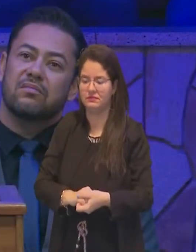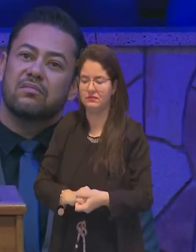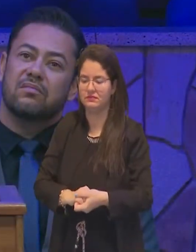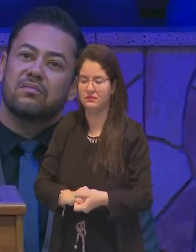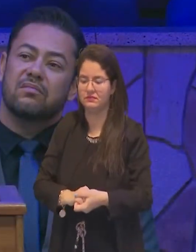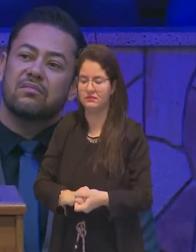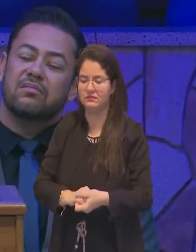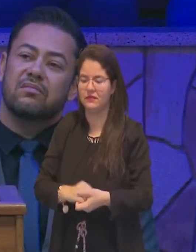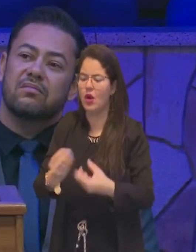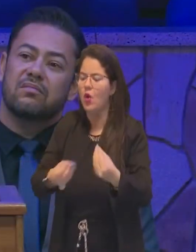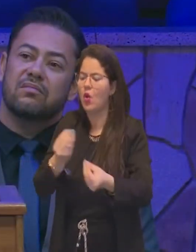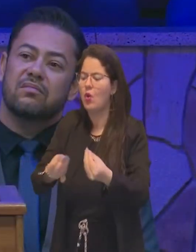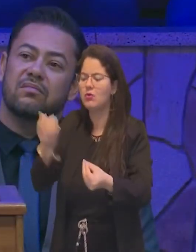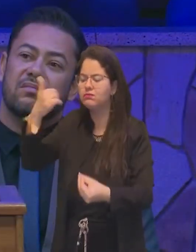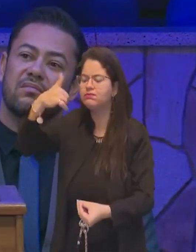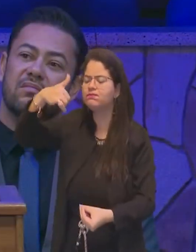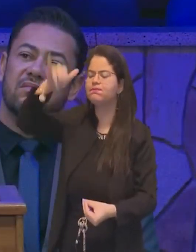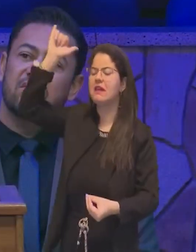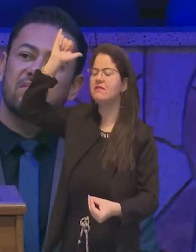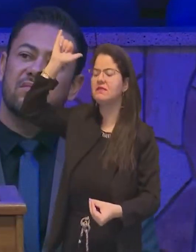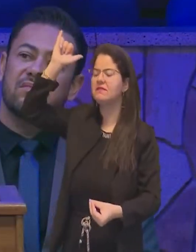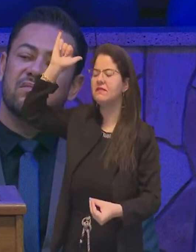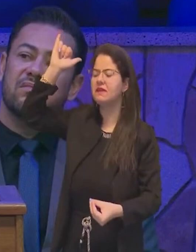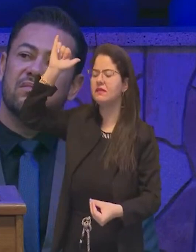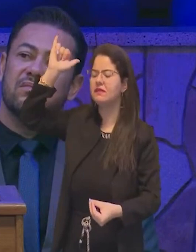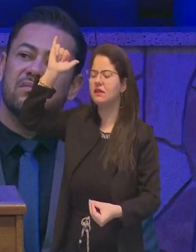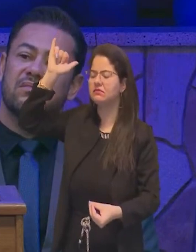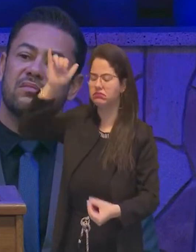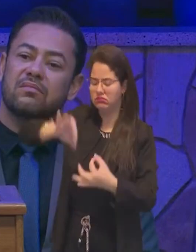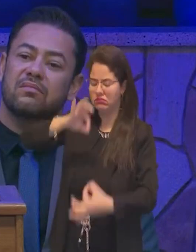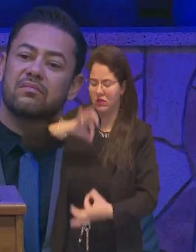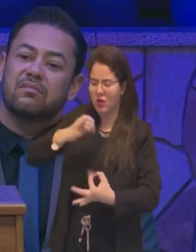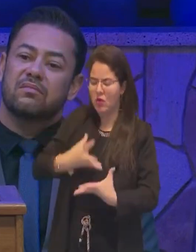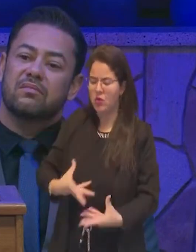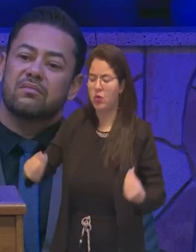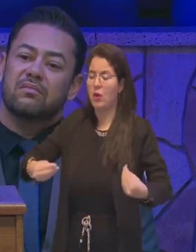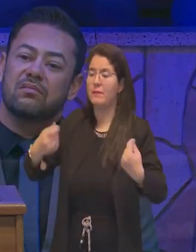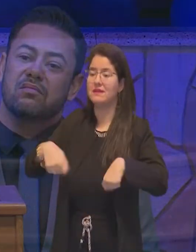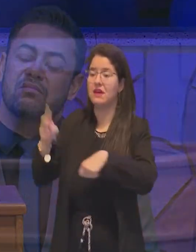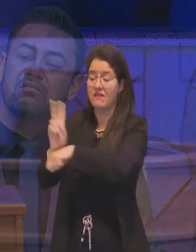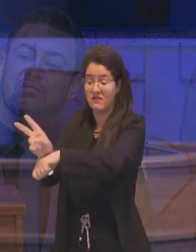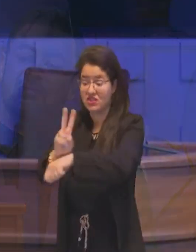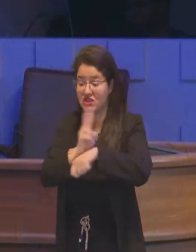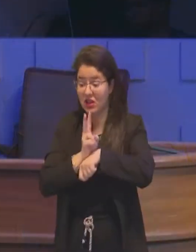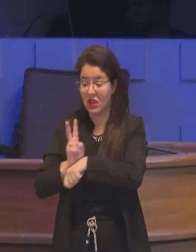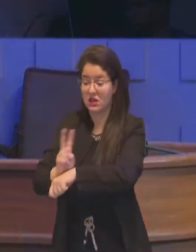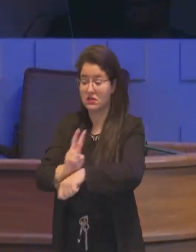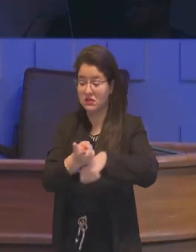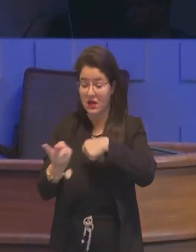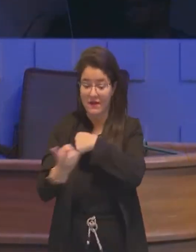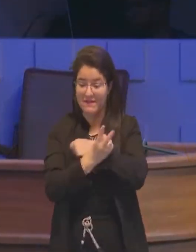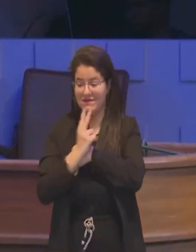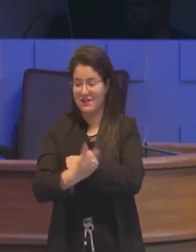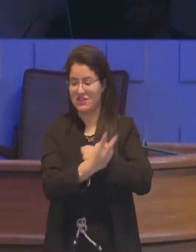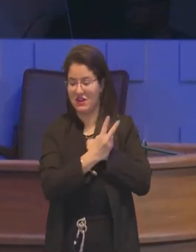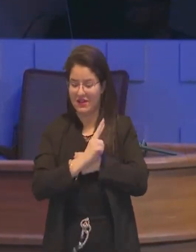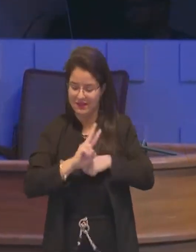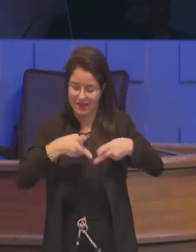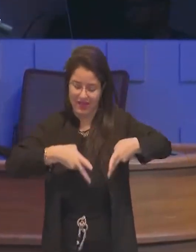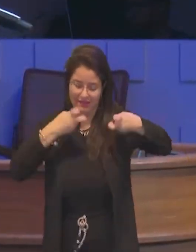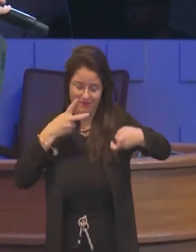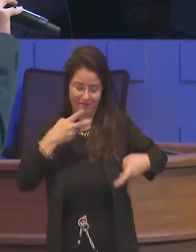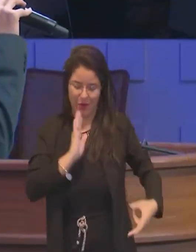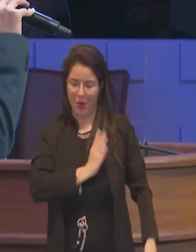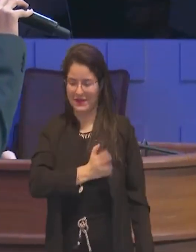esfriamento espiritual, ela vai começar com a vigilância constante sobre o nosso estado do coração, para